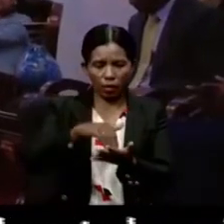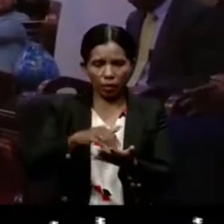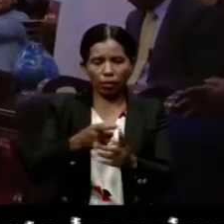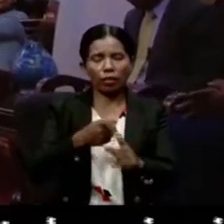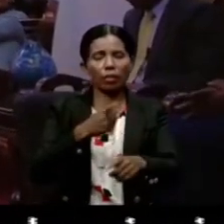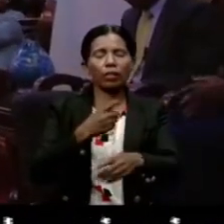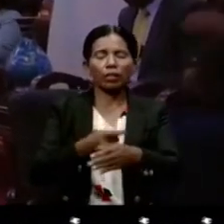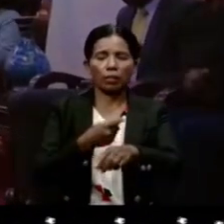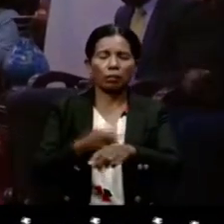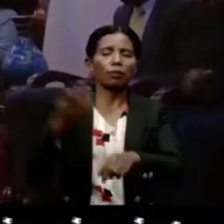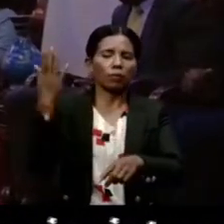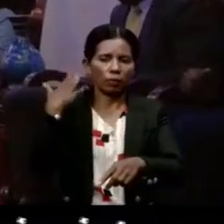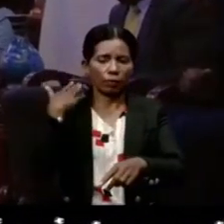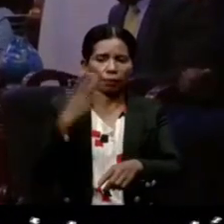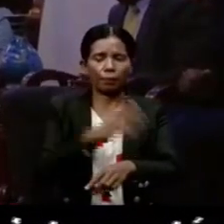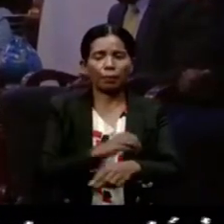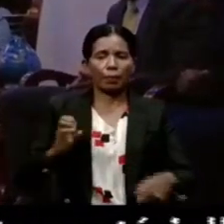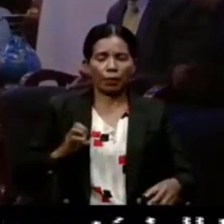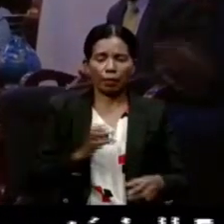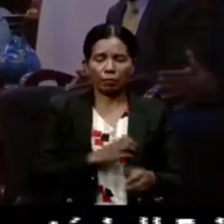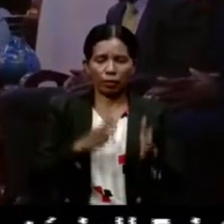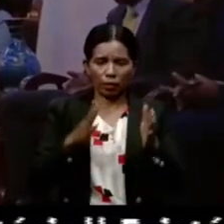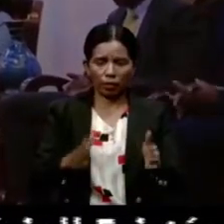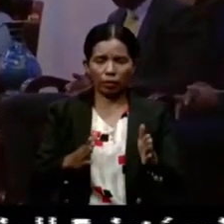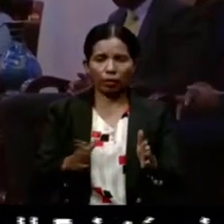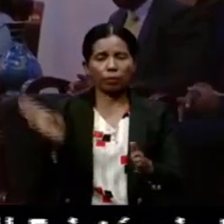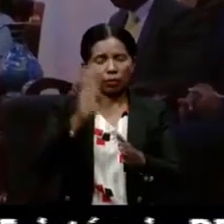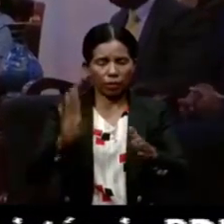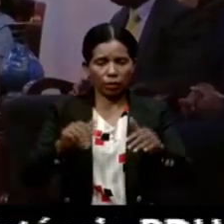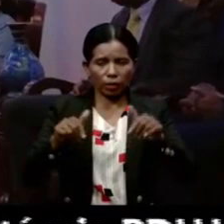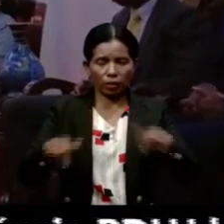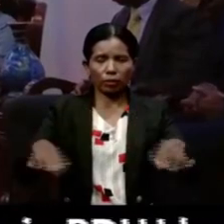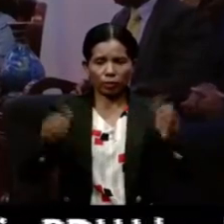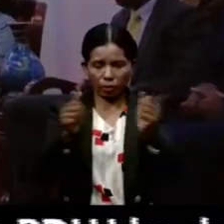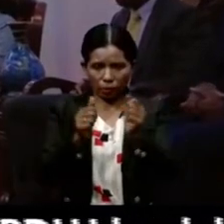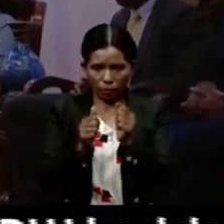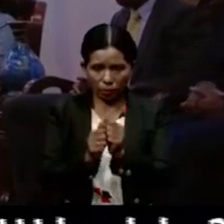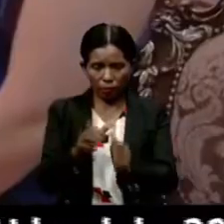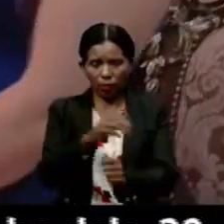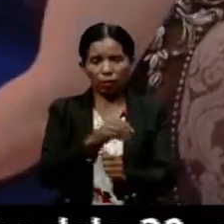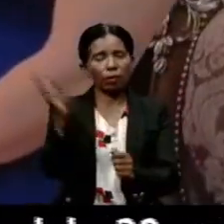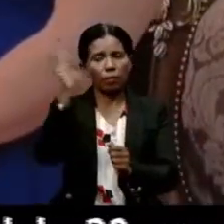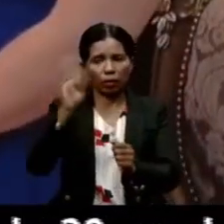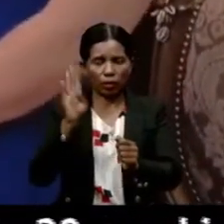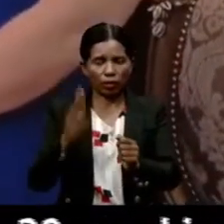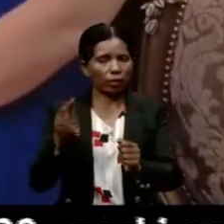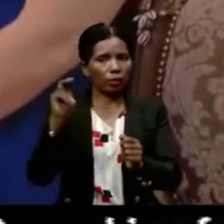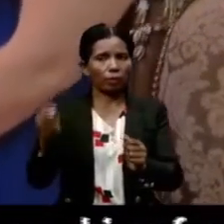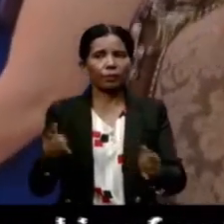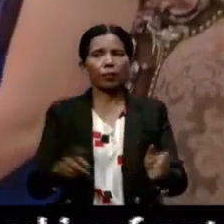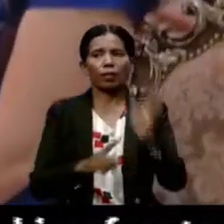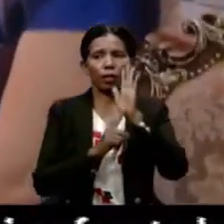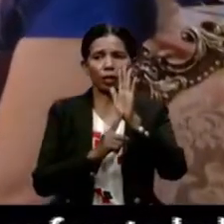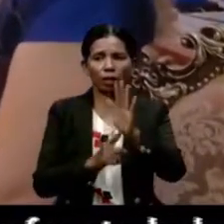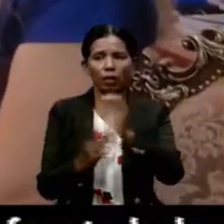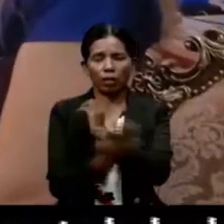passado. Ambassador Assis iha una carreira tinang Ruan Uresi Lima Serbisu iha asuntu bilateral Brasil nian iha misau diplomatika hona